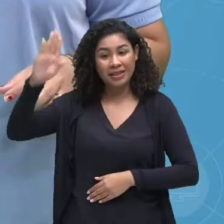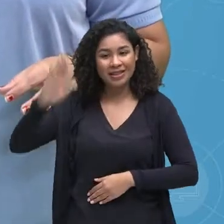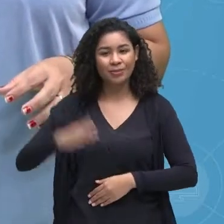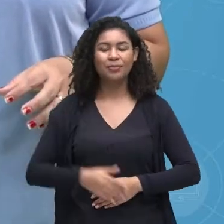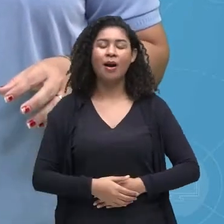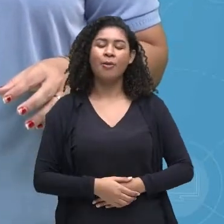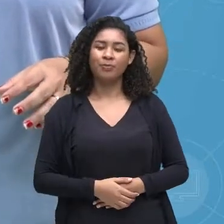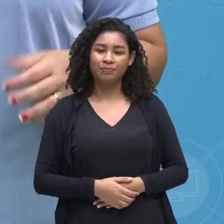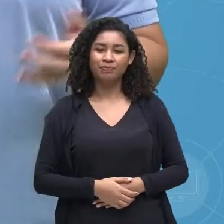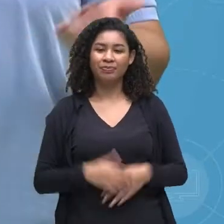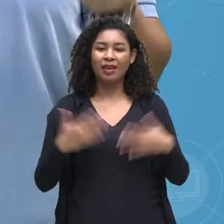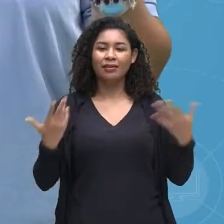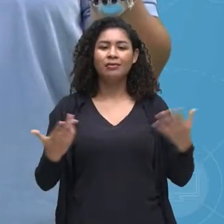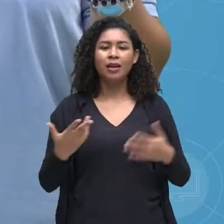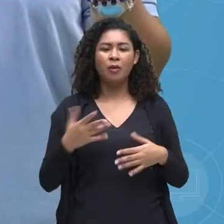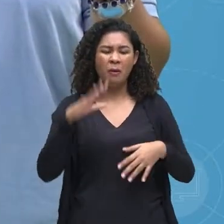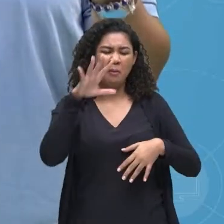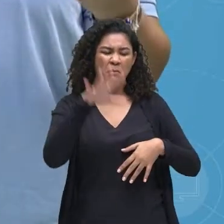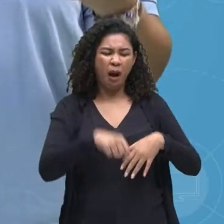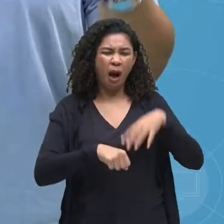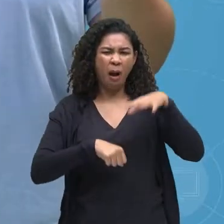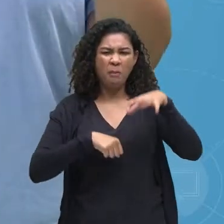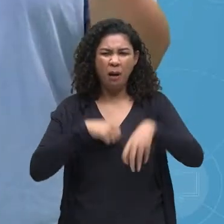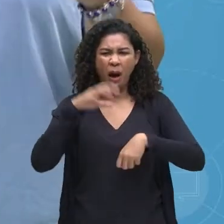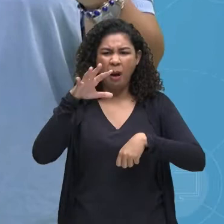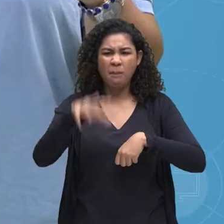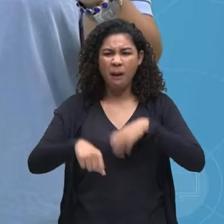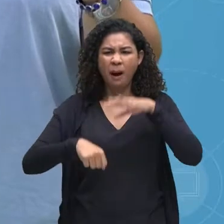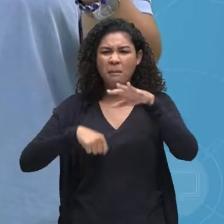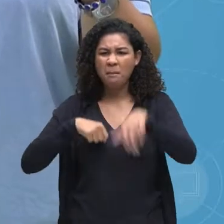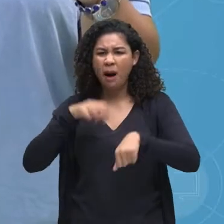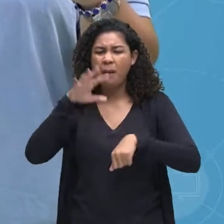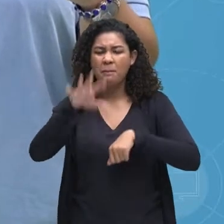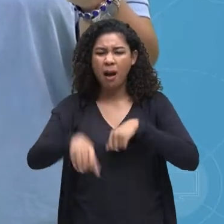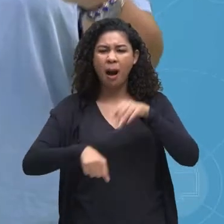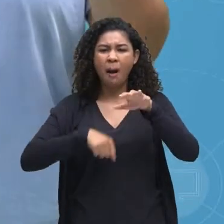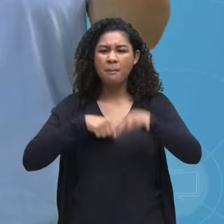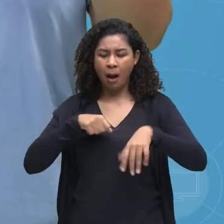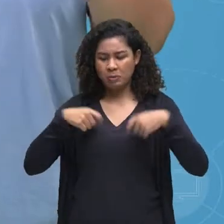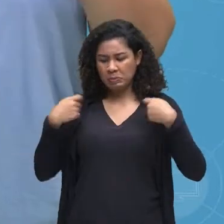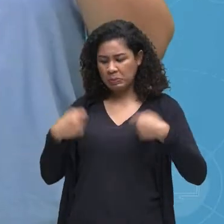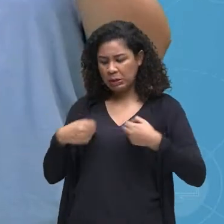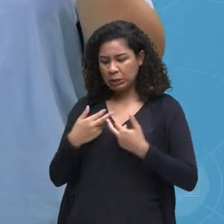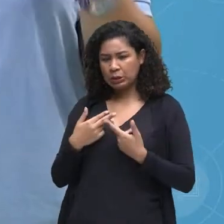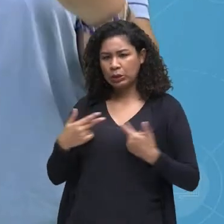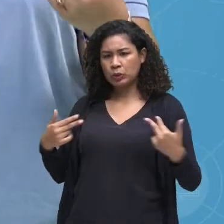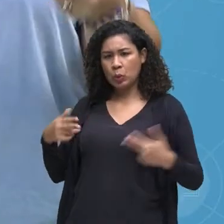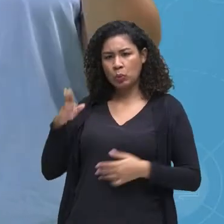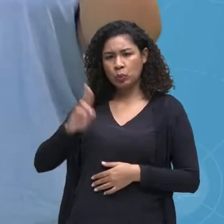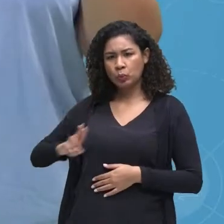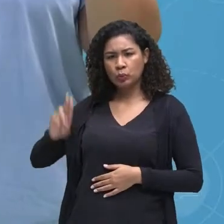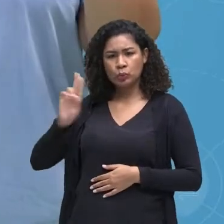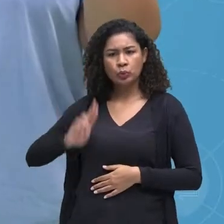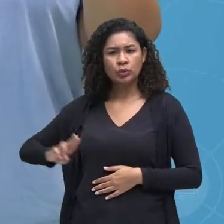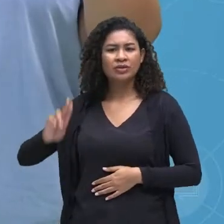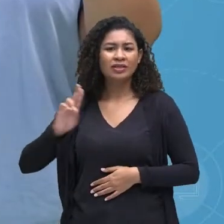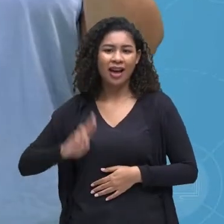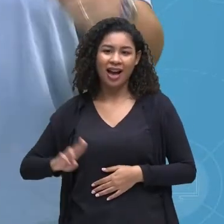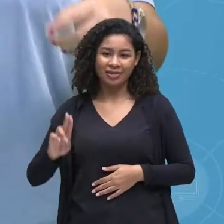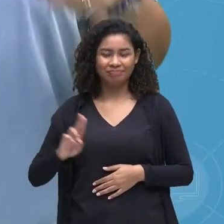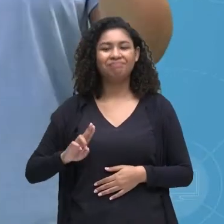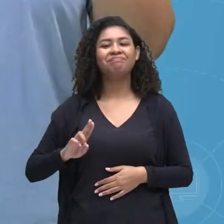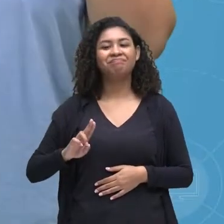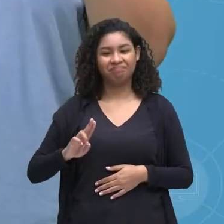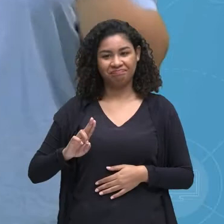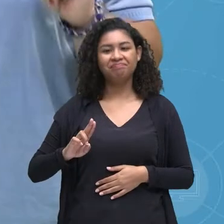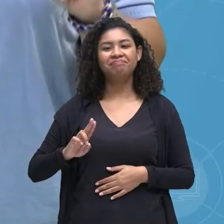para fazer o quê? Para sanar as nossas necessidades, para satisfazer a palavra que eu estava